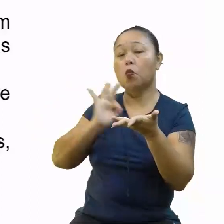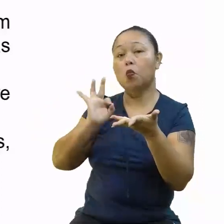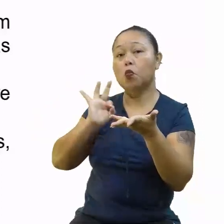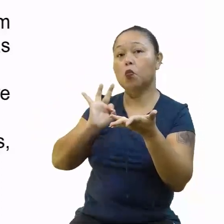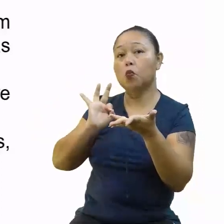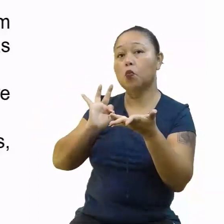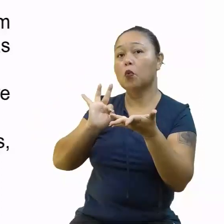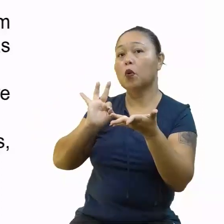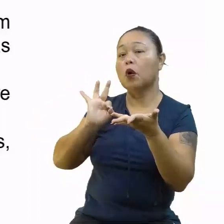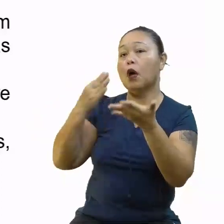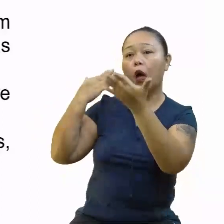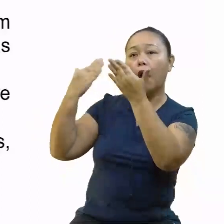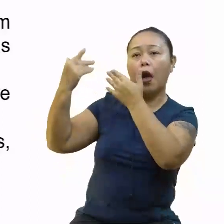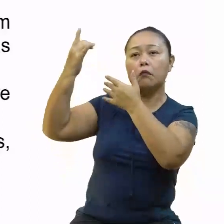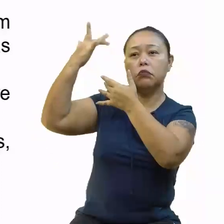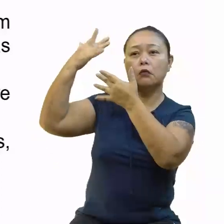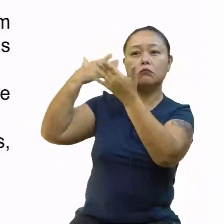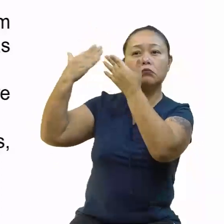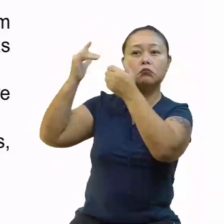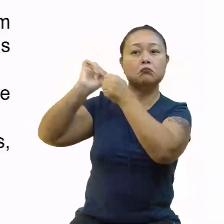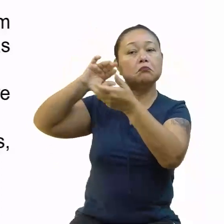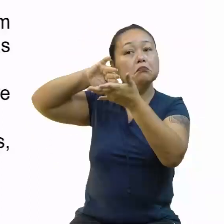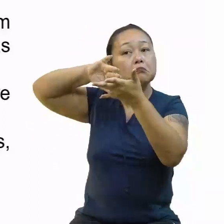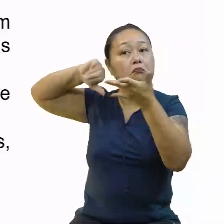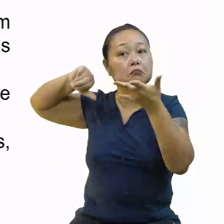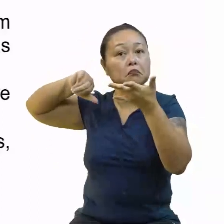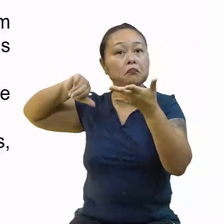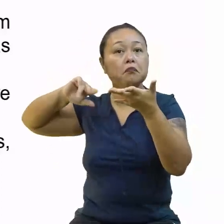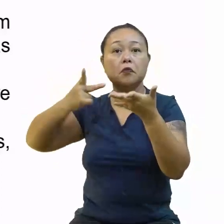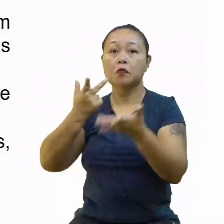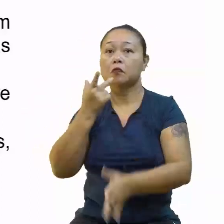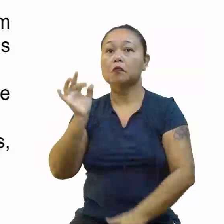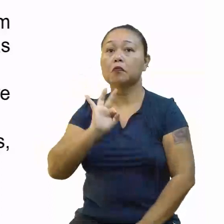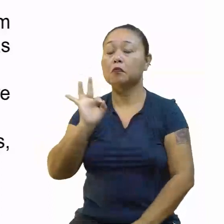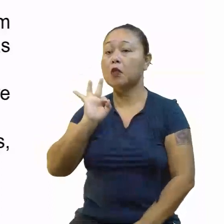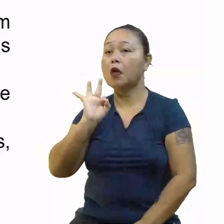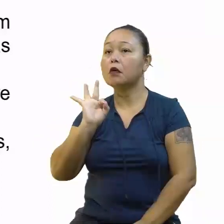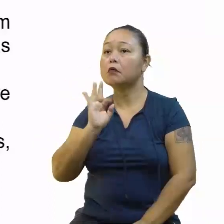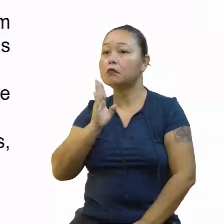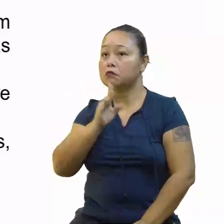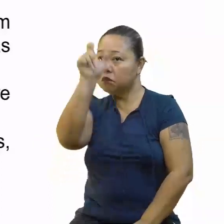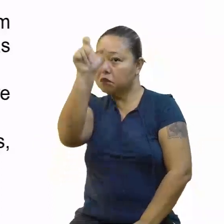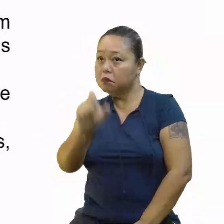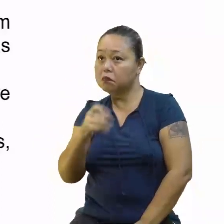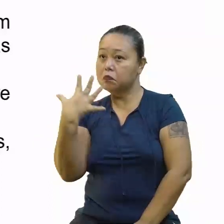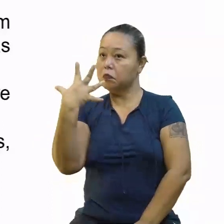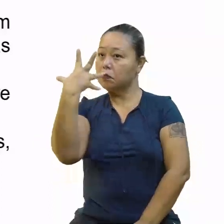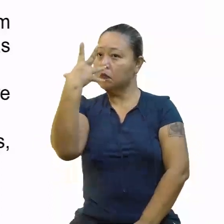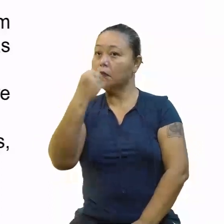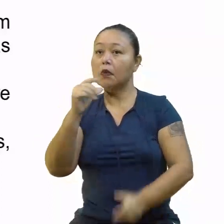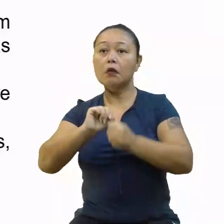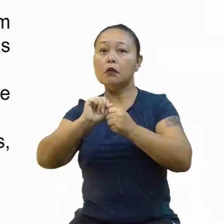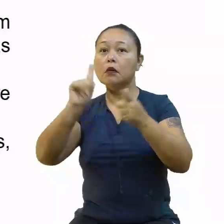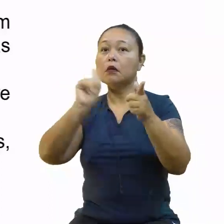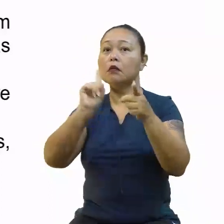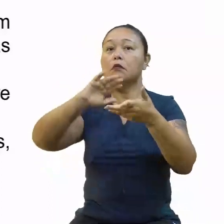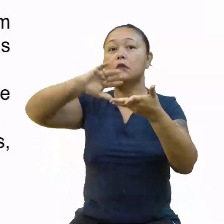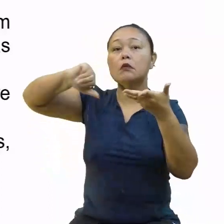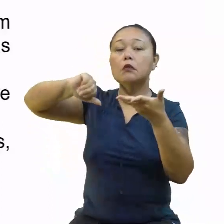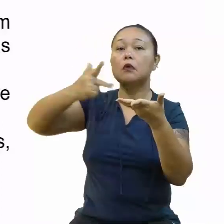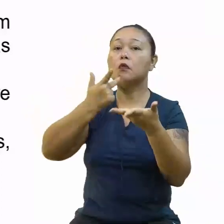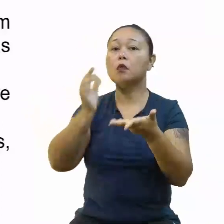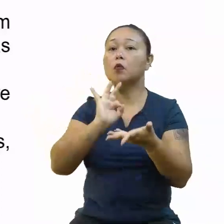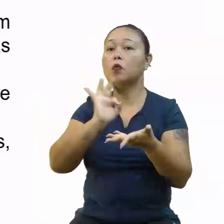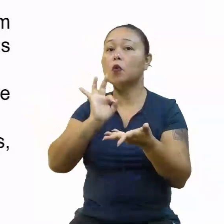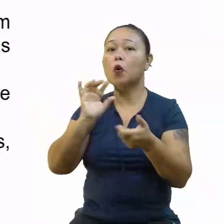parte psíquica, também já elimino. Eu não falei de estética, também já elimino. Eu também não